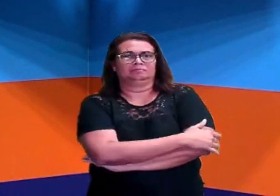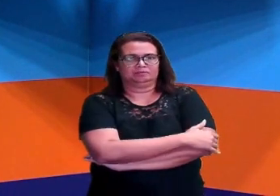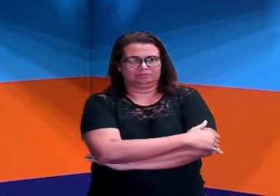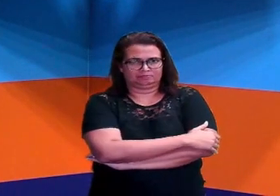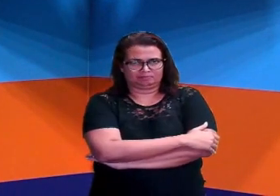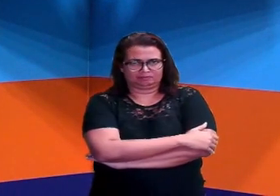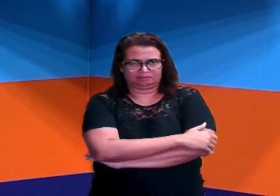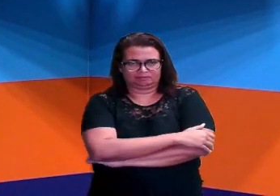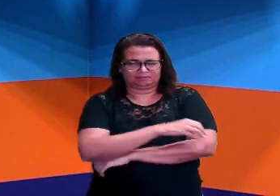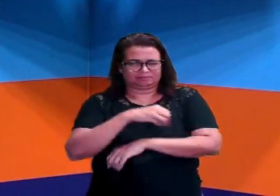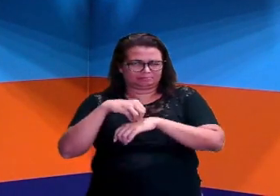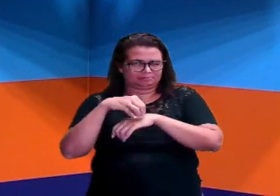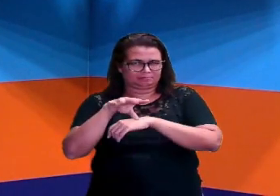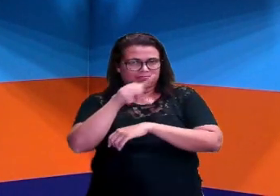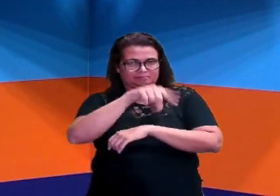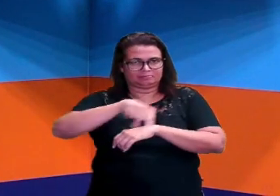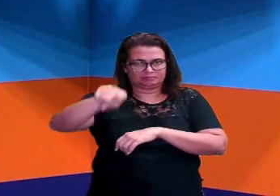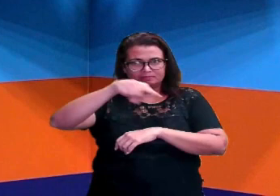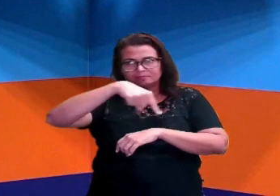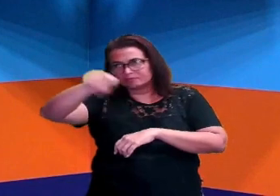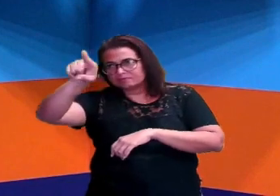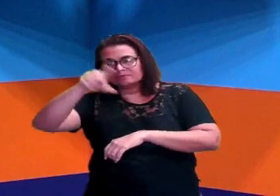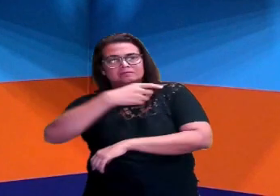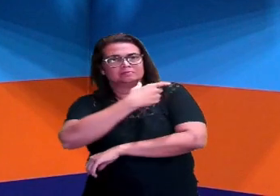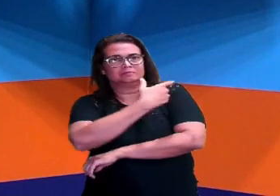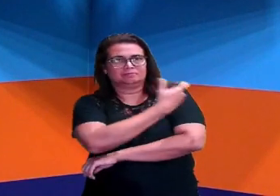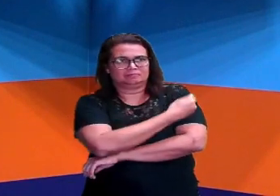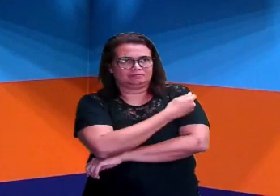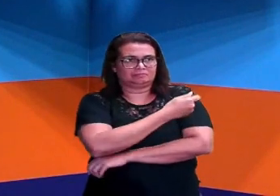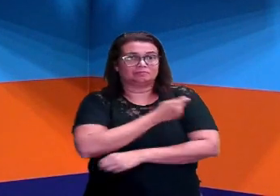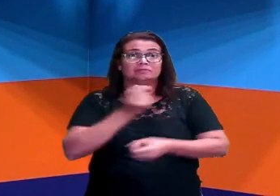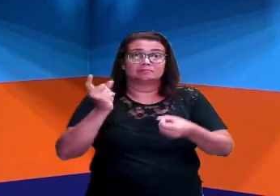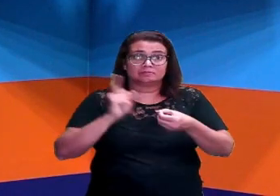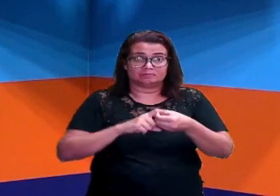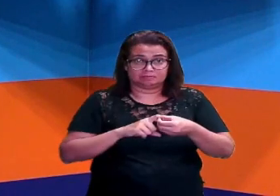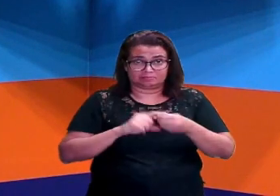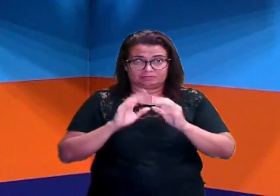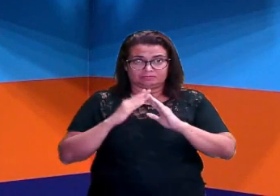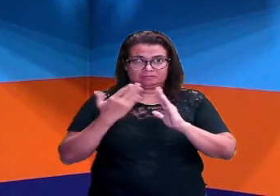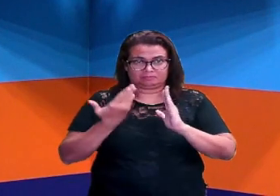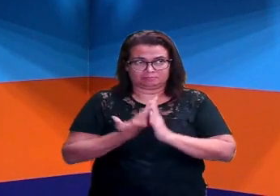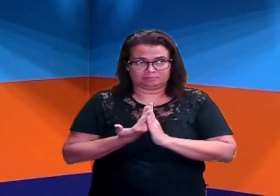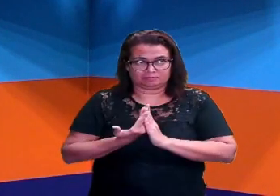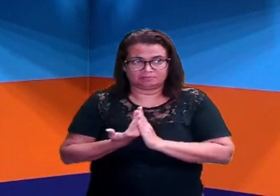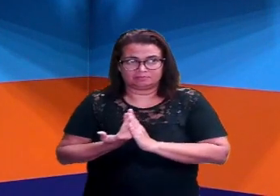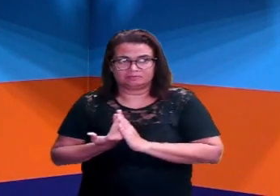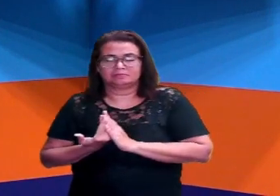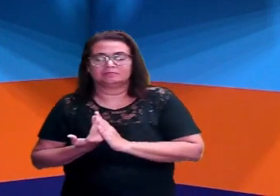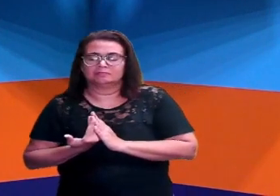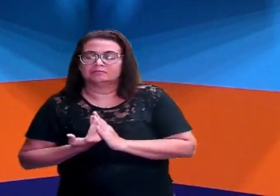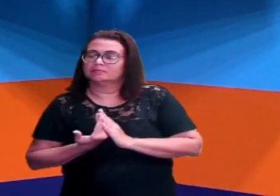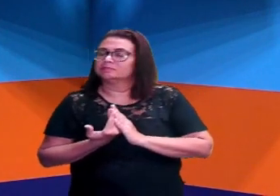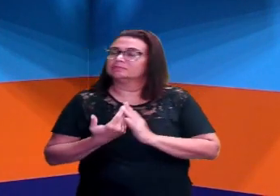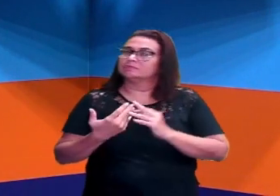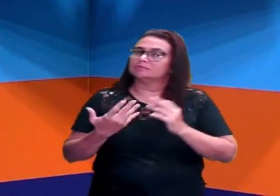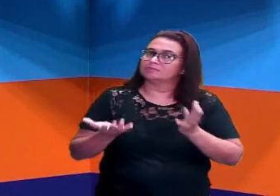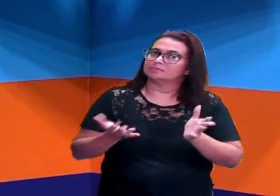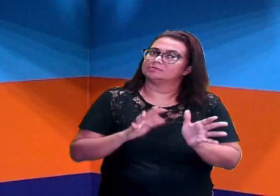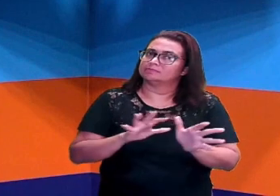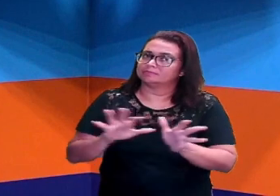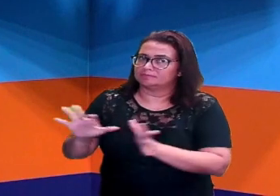vai a dica aí, hein, vai tomar a vacina, porque já voltamos para a escola. Então, tudo isso eu